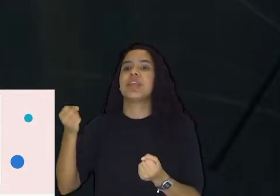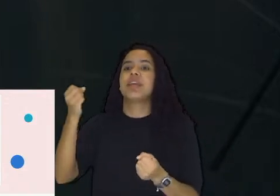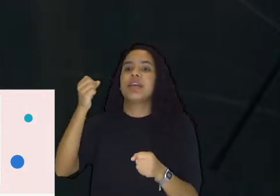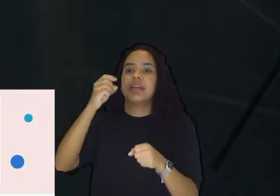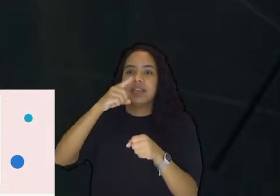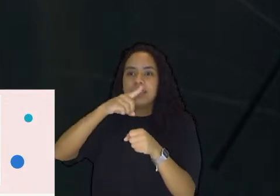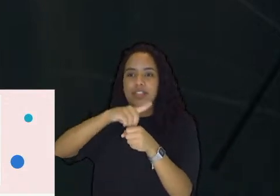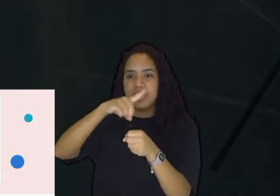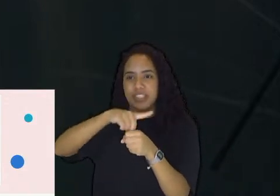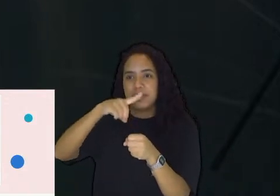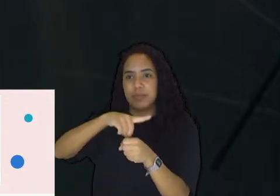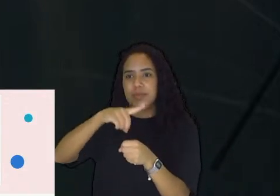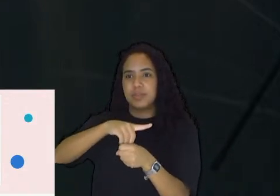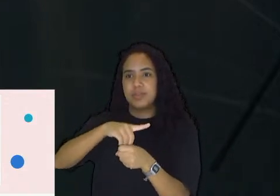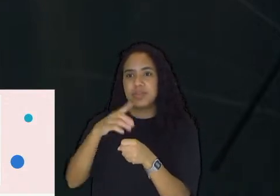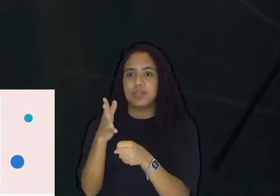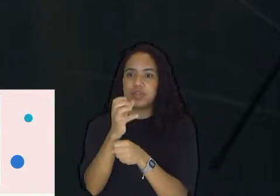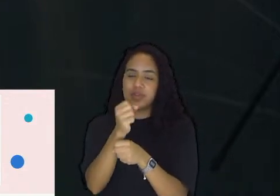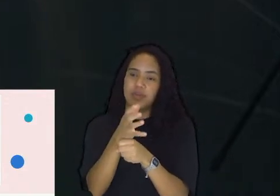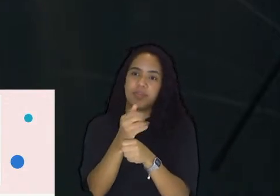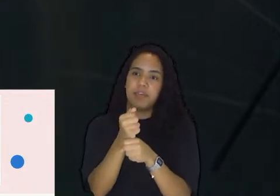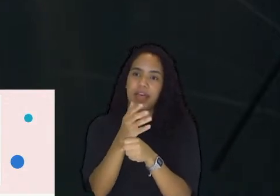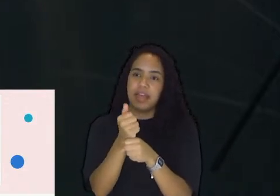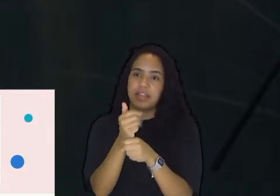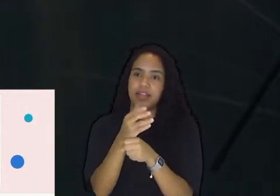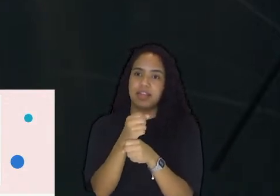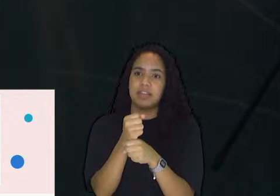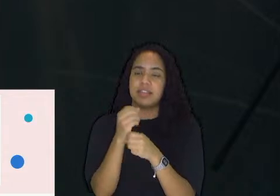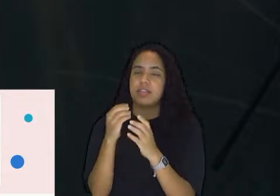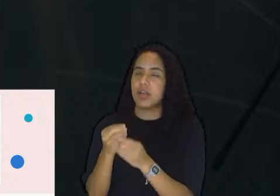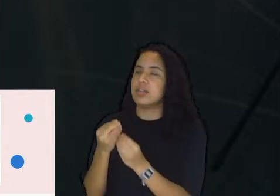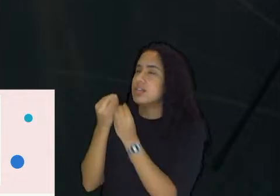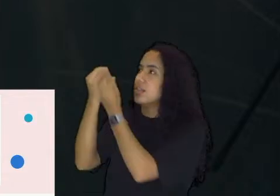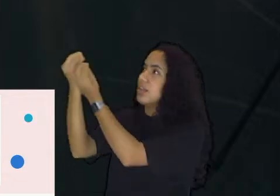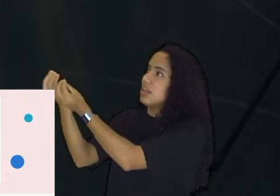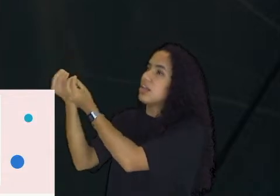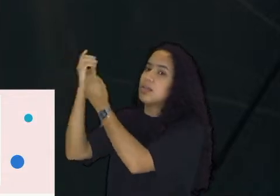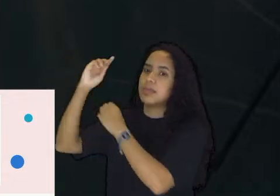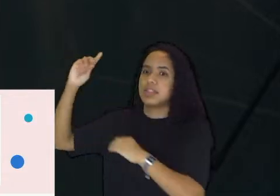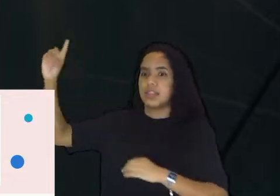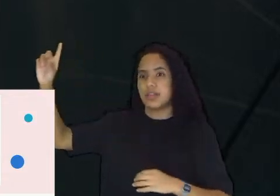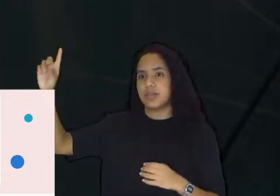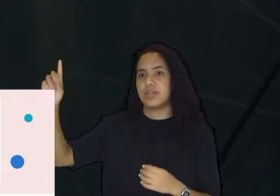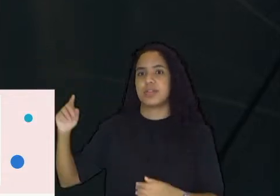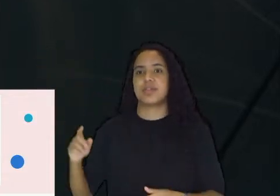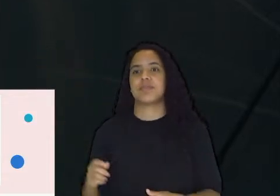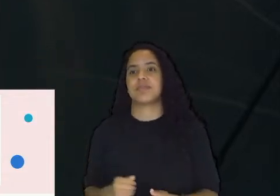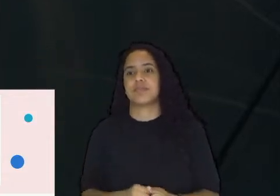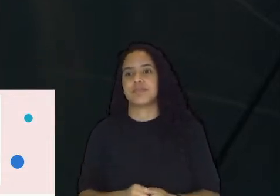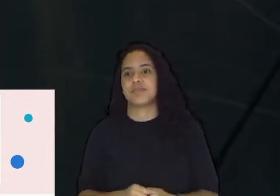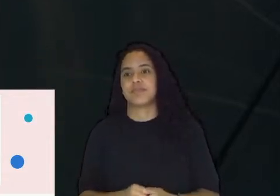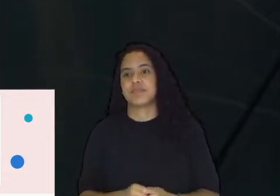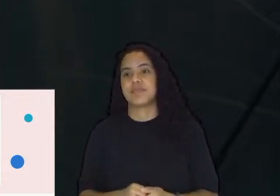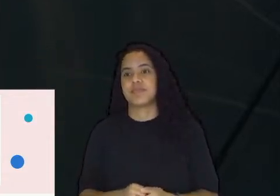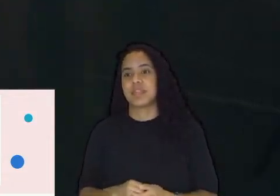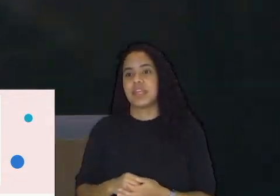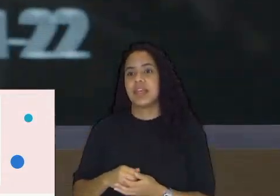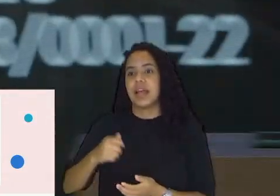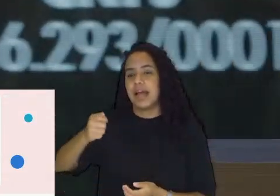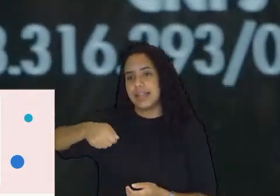via aplicativo, os dados estão na tela. Se você vai fazer de maneira física, nós temos salvas aqui